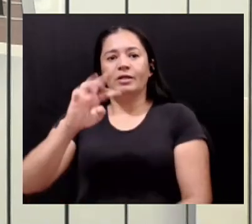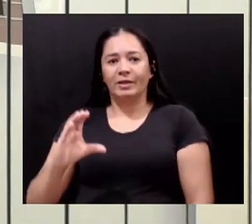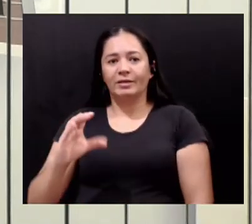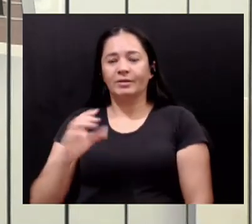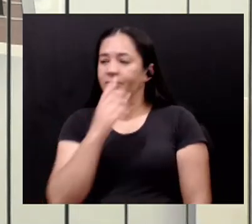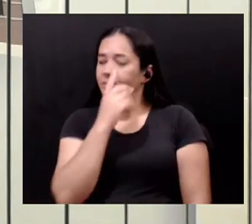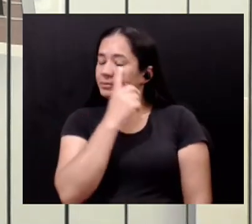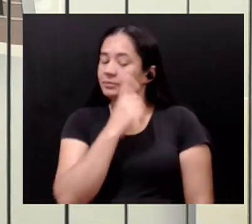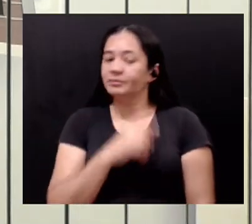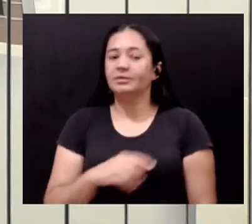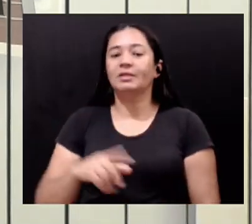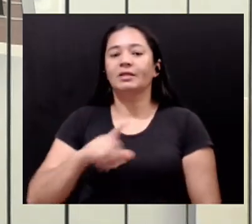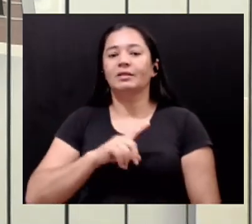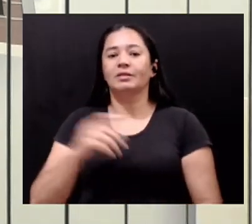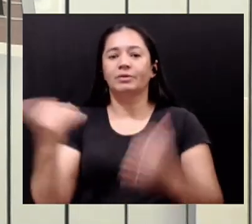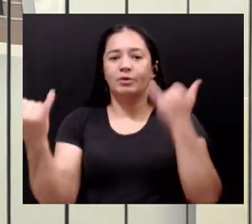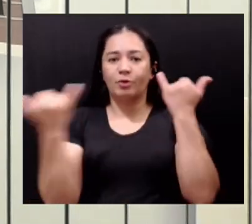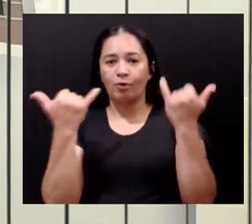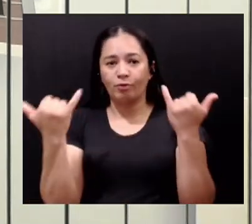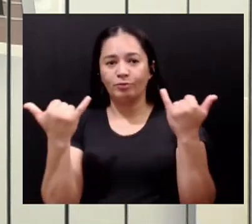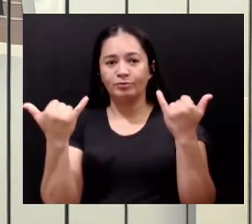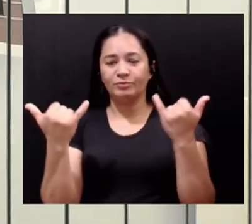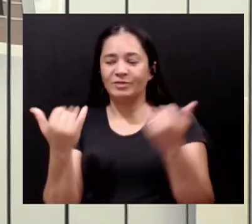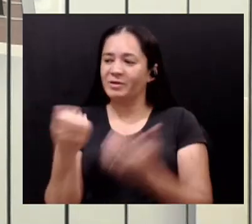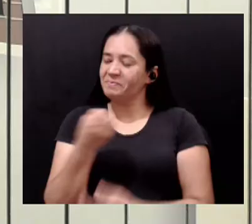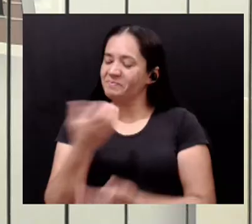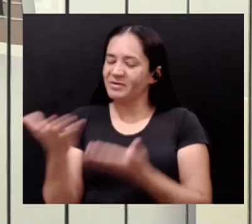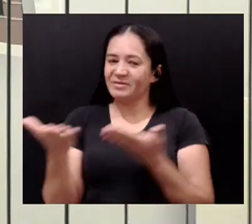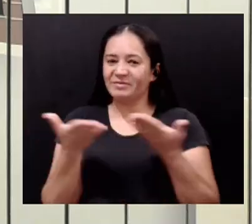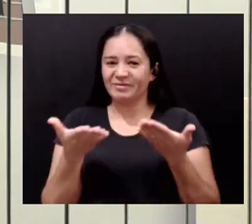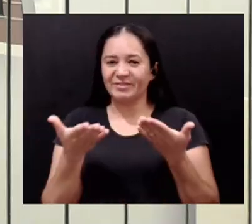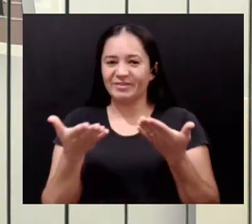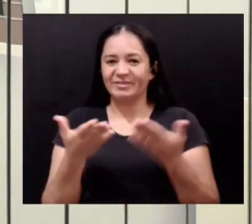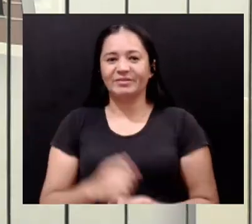as informações. Seja bem-vinda e boa tarde, Lu.